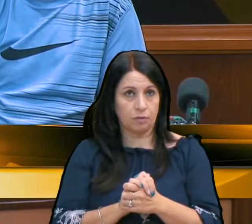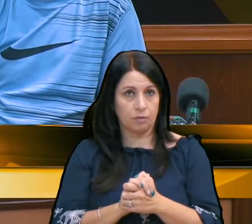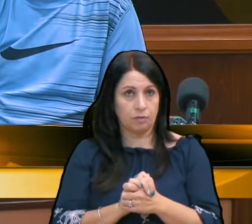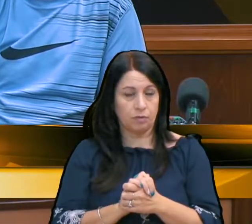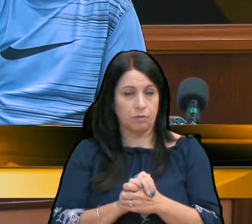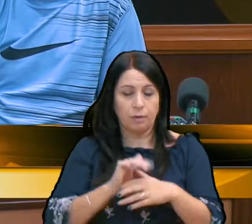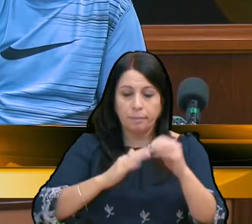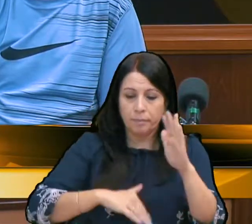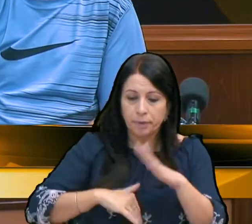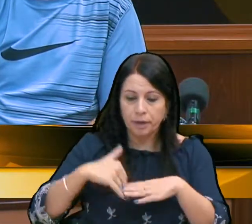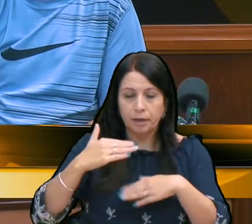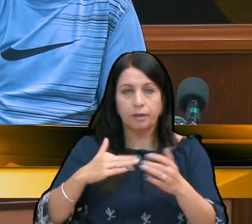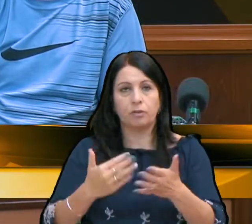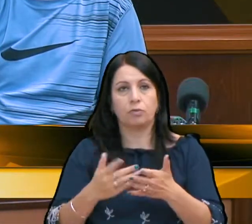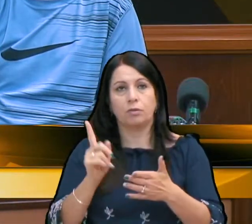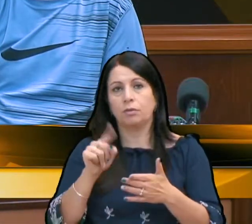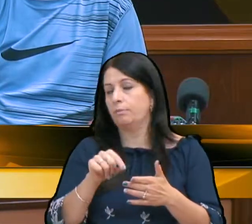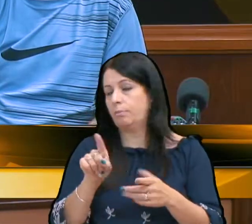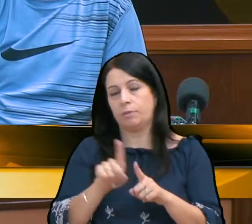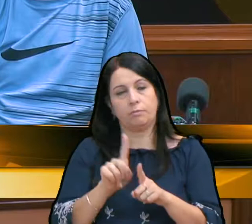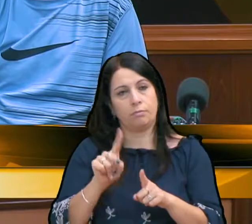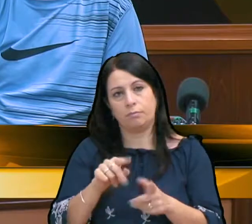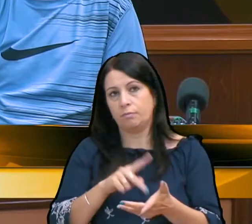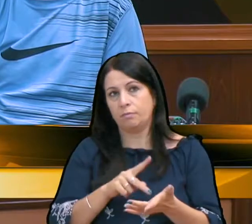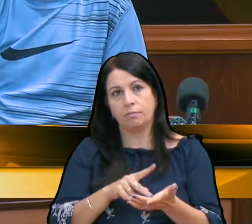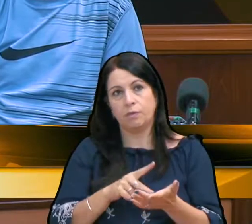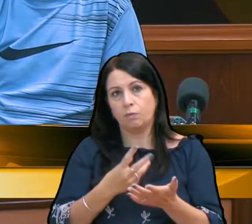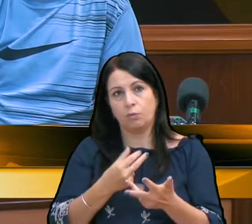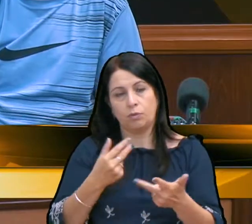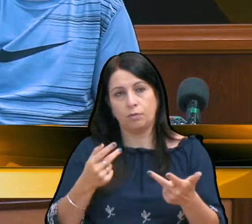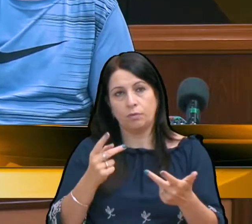executado, também não é verdade. Vimos